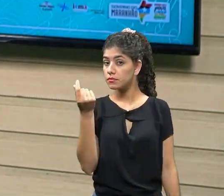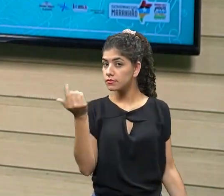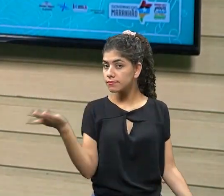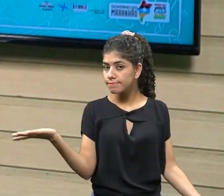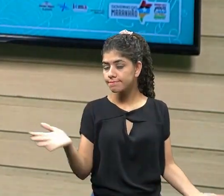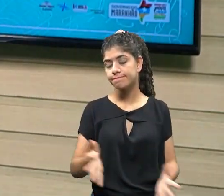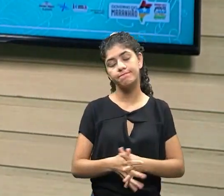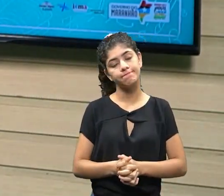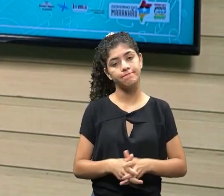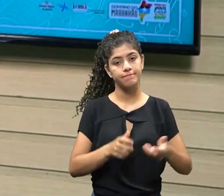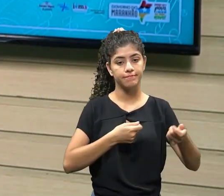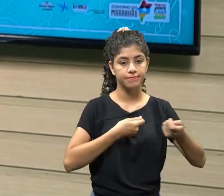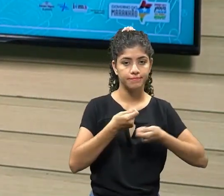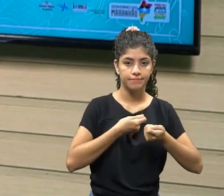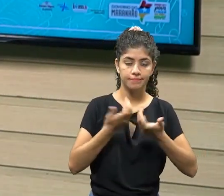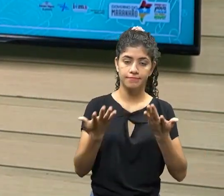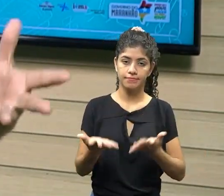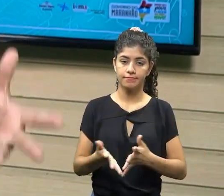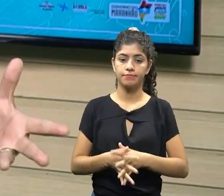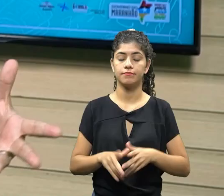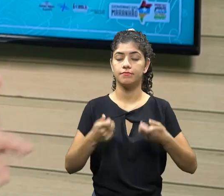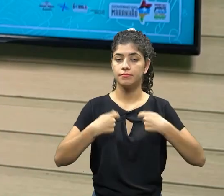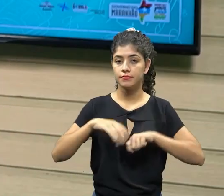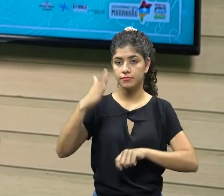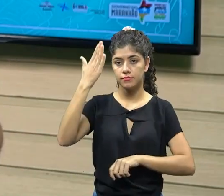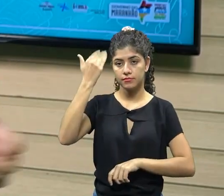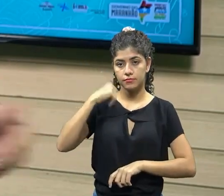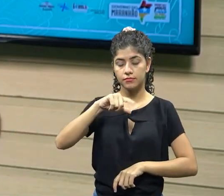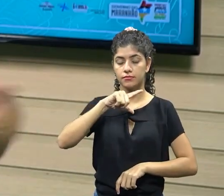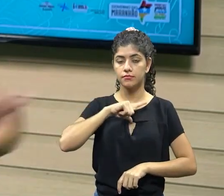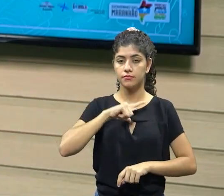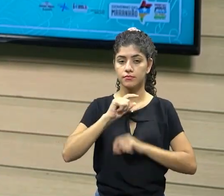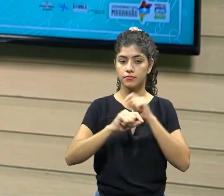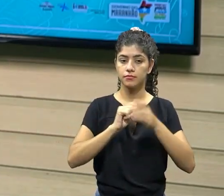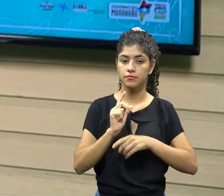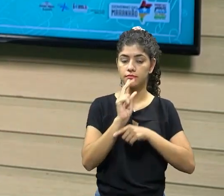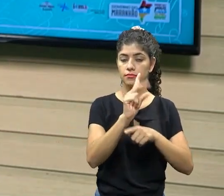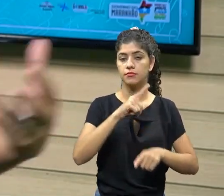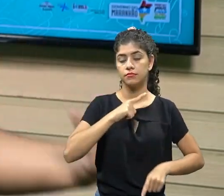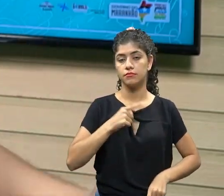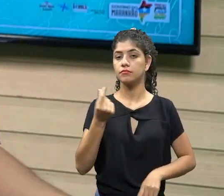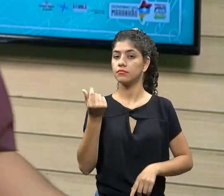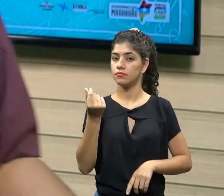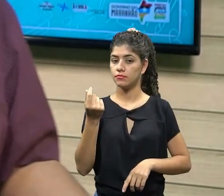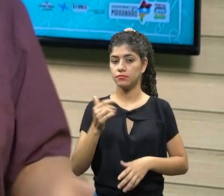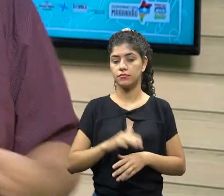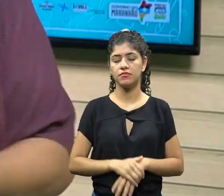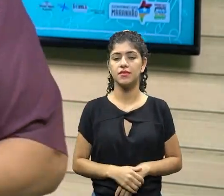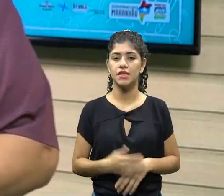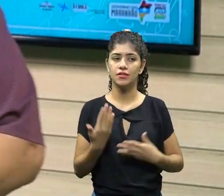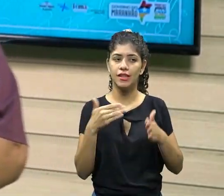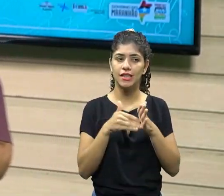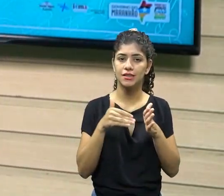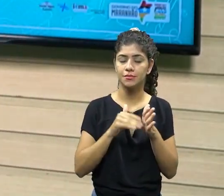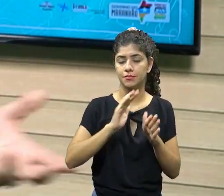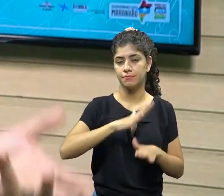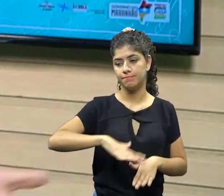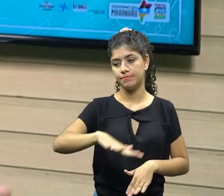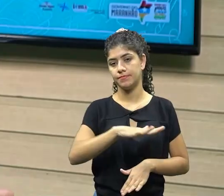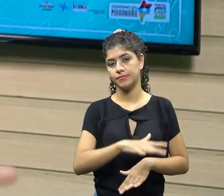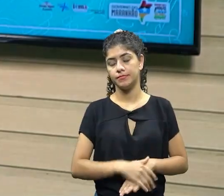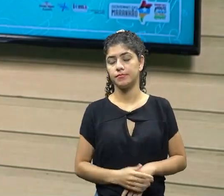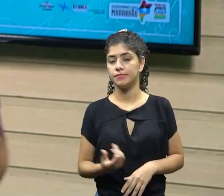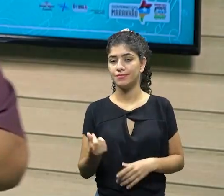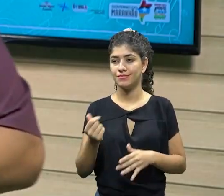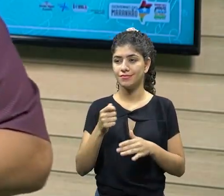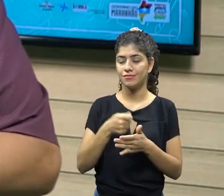preciso saber se esse investimento, se eu tenho captação para isso, se não vai prejudicar em outras áreas. Eu vou pegar um dinheiro de uma coisa e botar em outro, vou tirar no